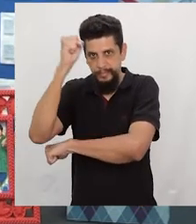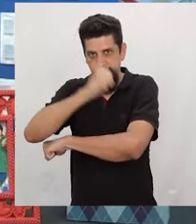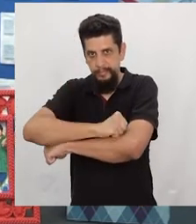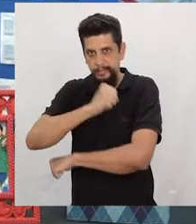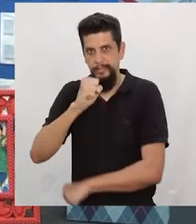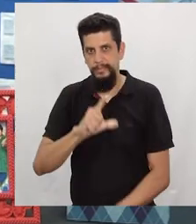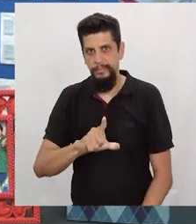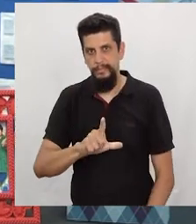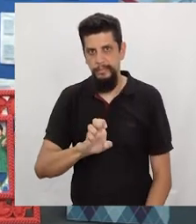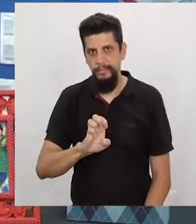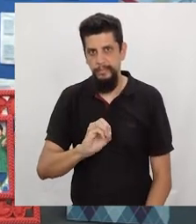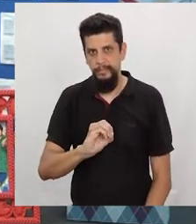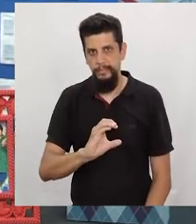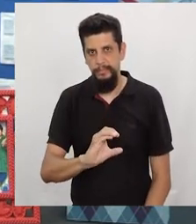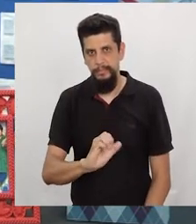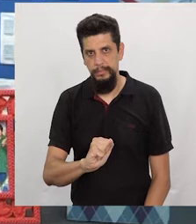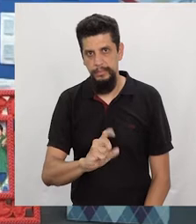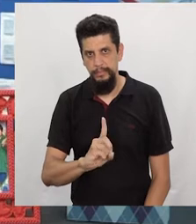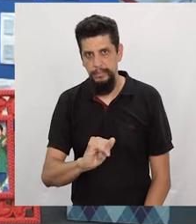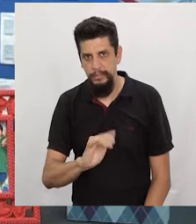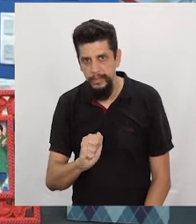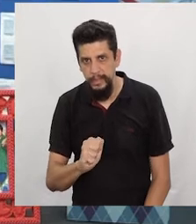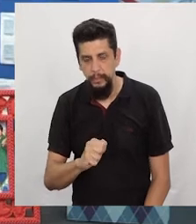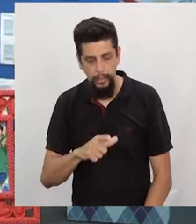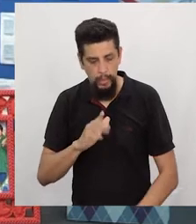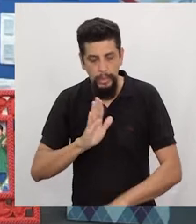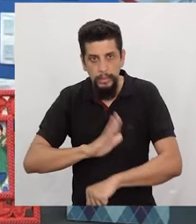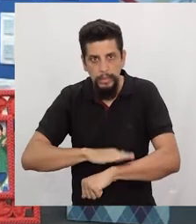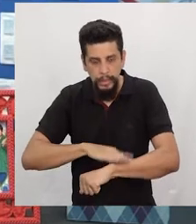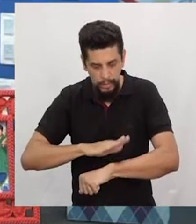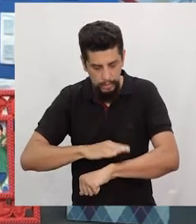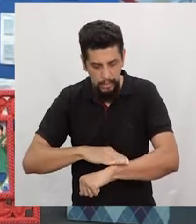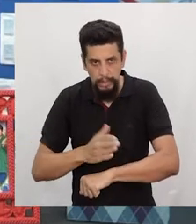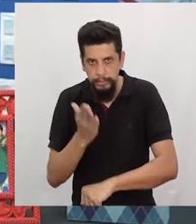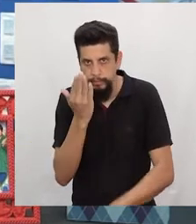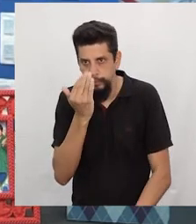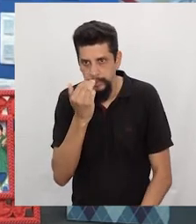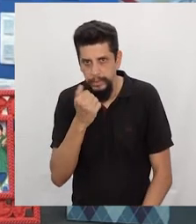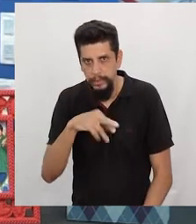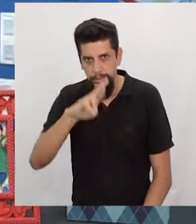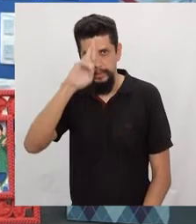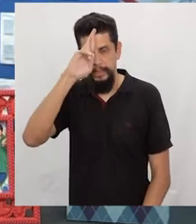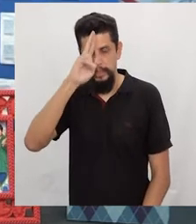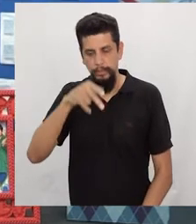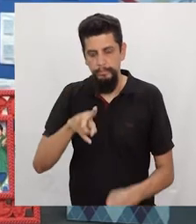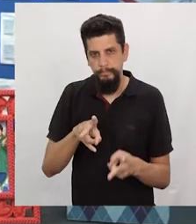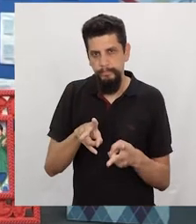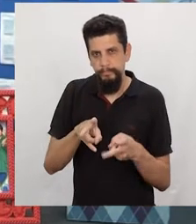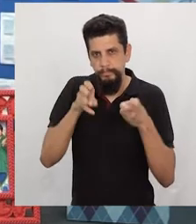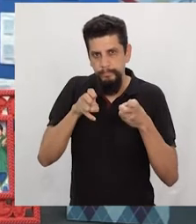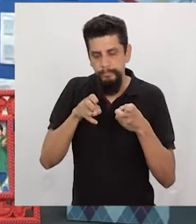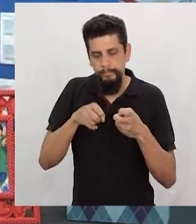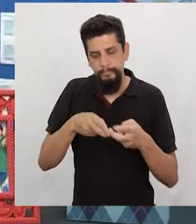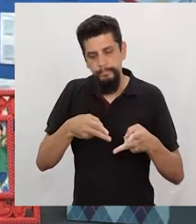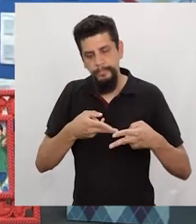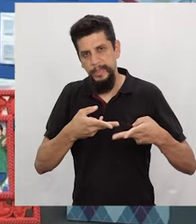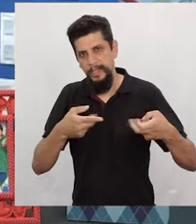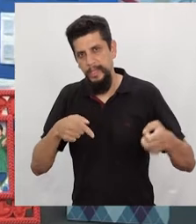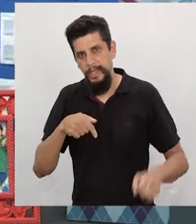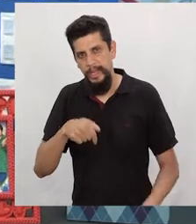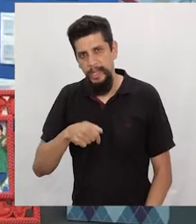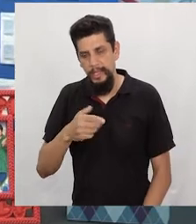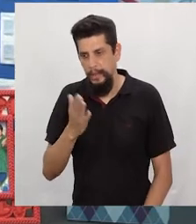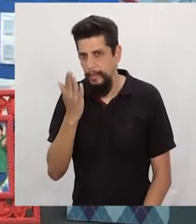Leocádia. Quando ela serviu o jantar, logo nós percebemos uma coisa.